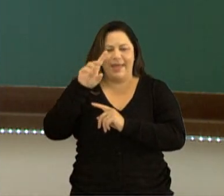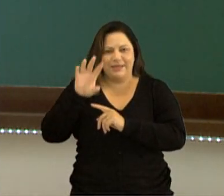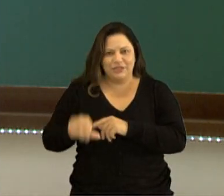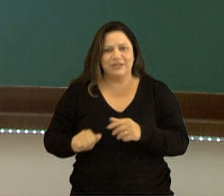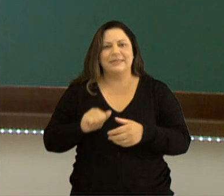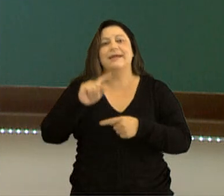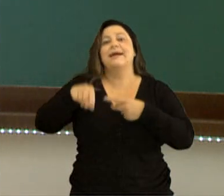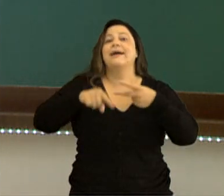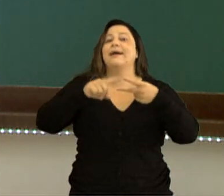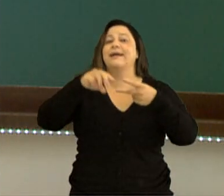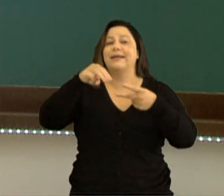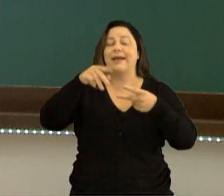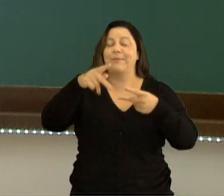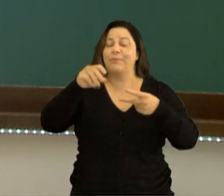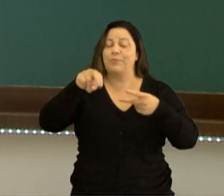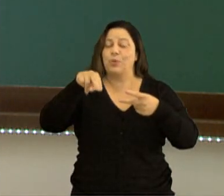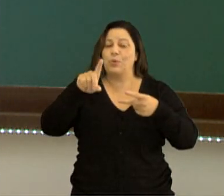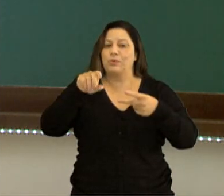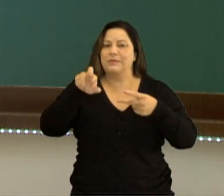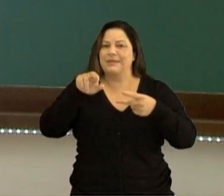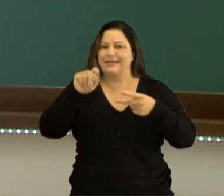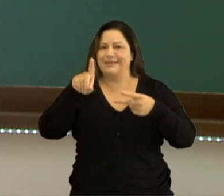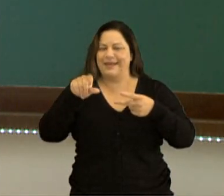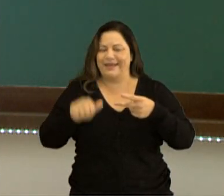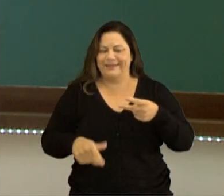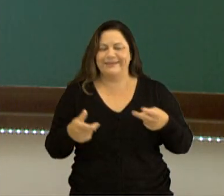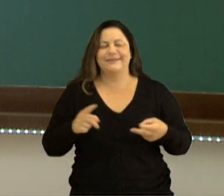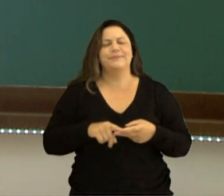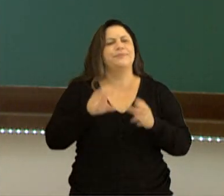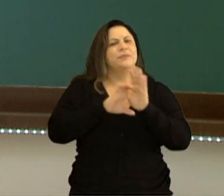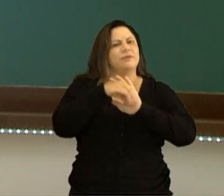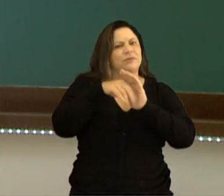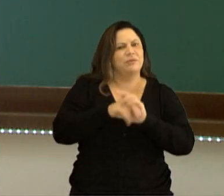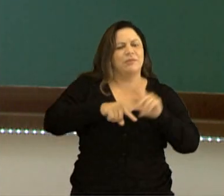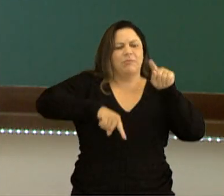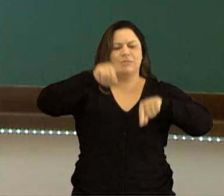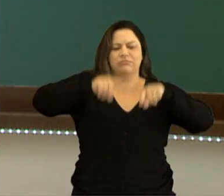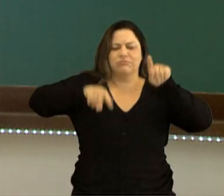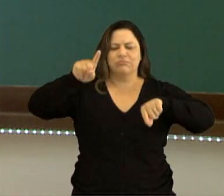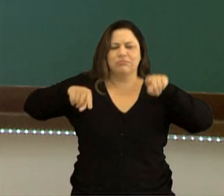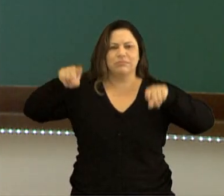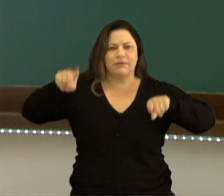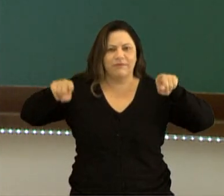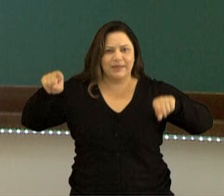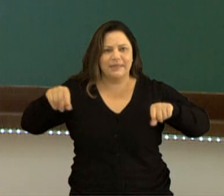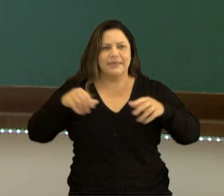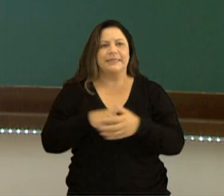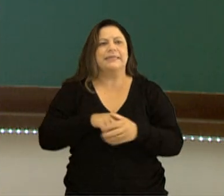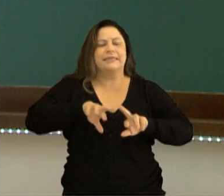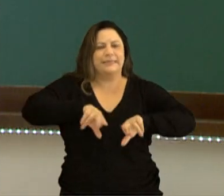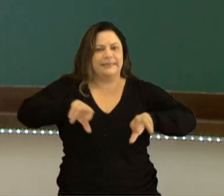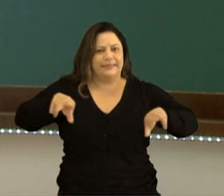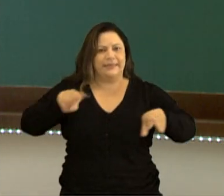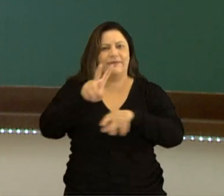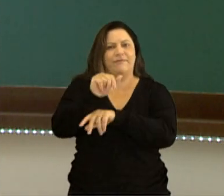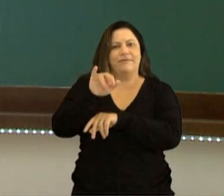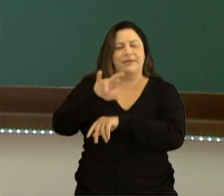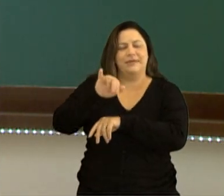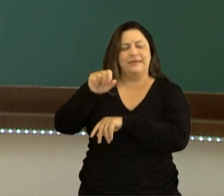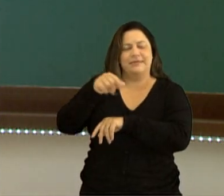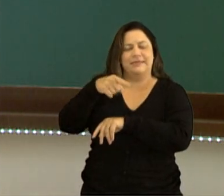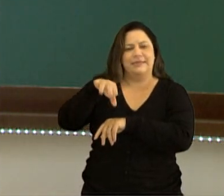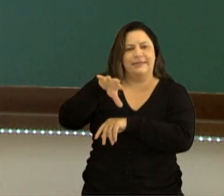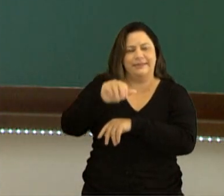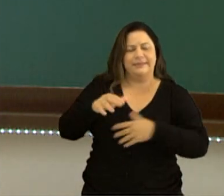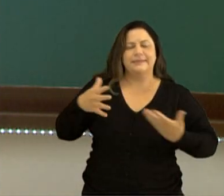média só, né? Nós vamos ver o conceito de variância, né? Relembrar esse conceito de variância que é muito importante, porque a gente